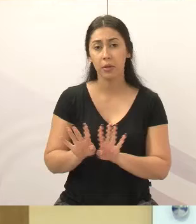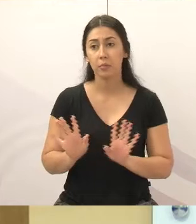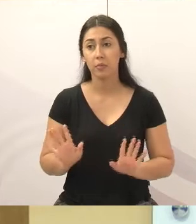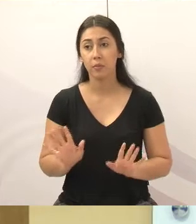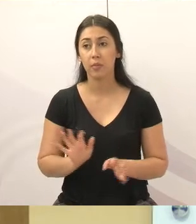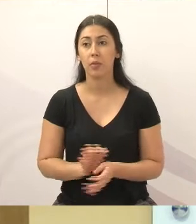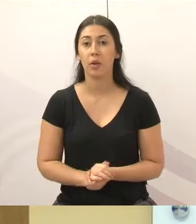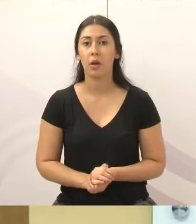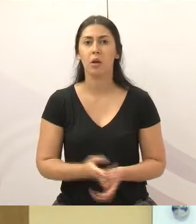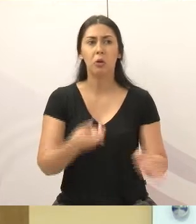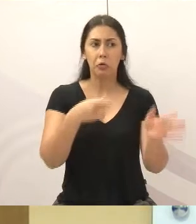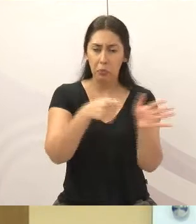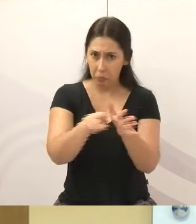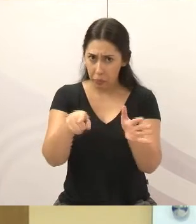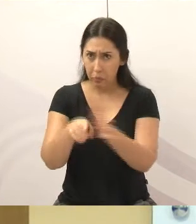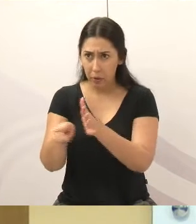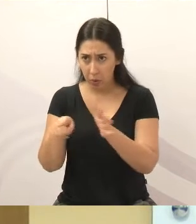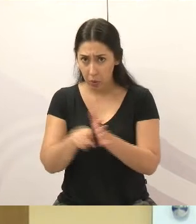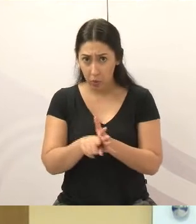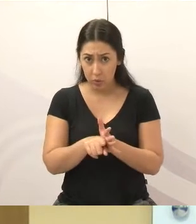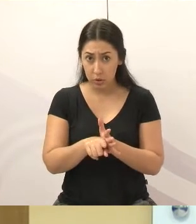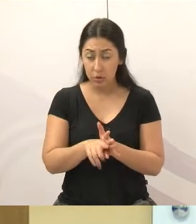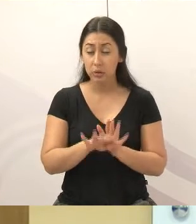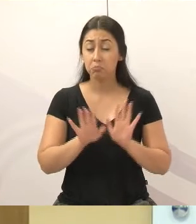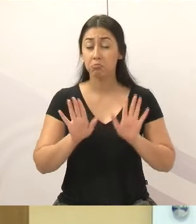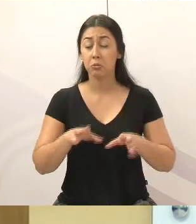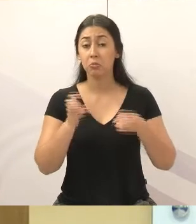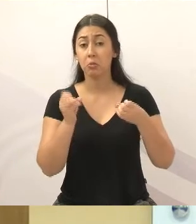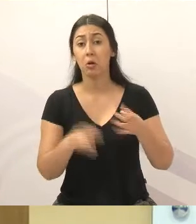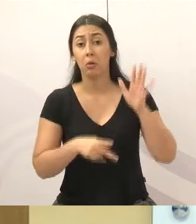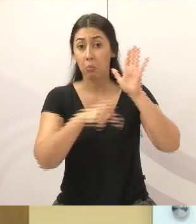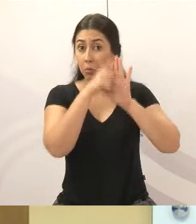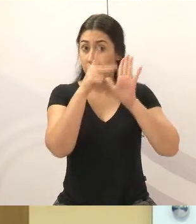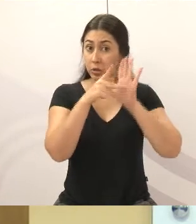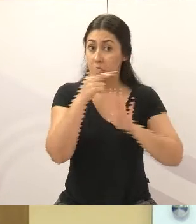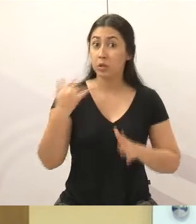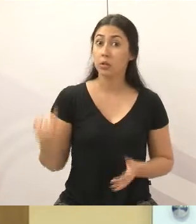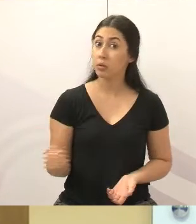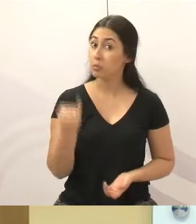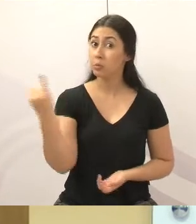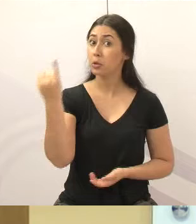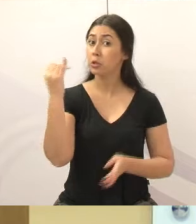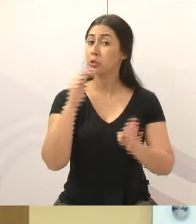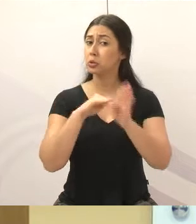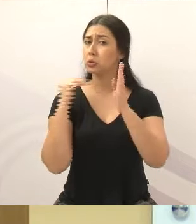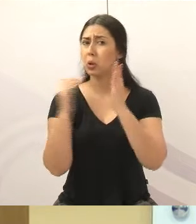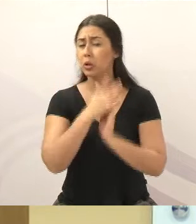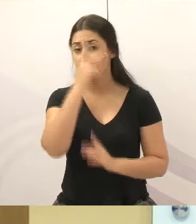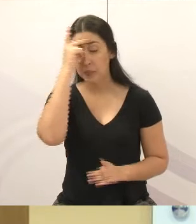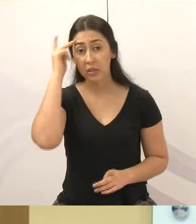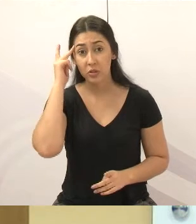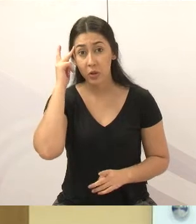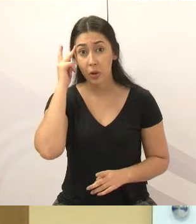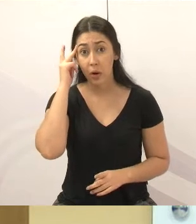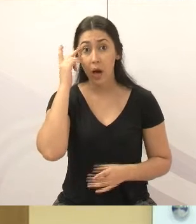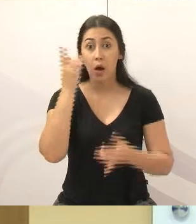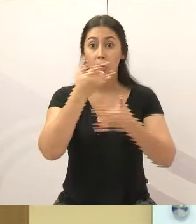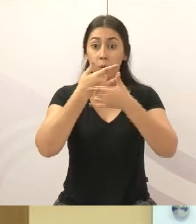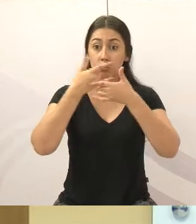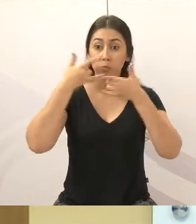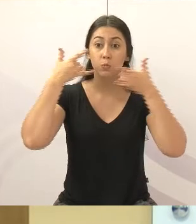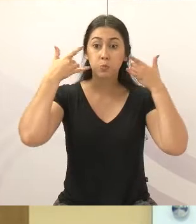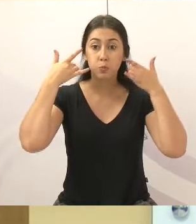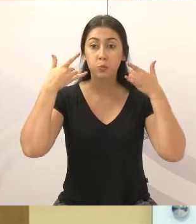foram levantadas aqui. Esse projeto ele é de suma importância para todos nós. Quando no tocante ao uso e à utilização